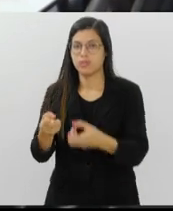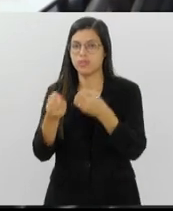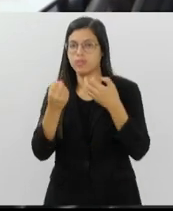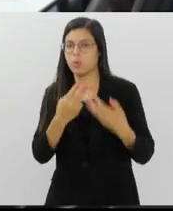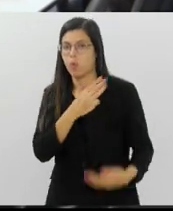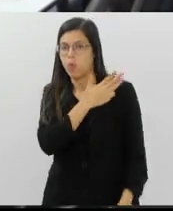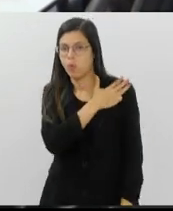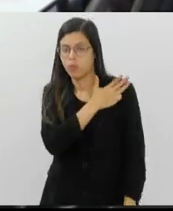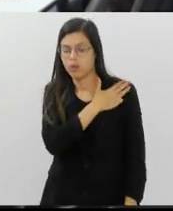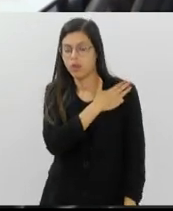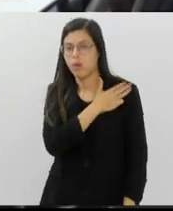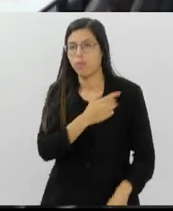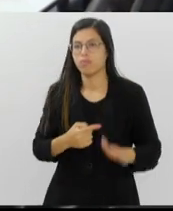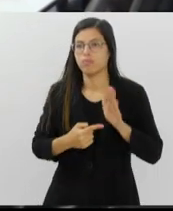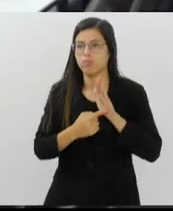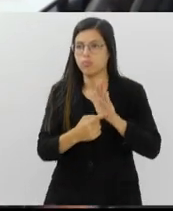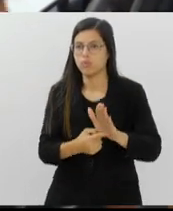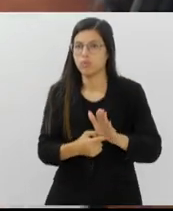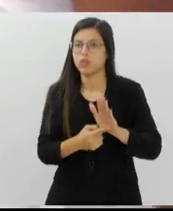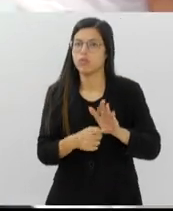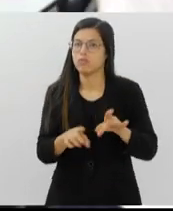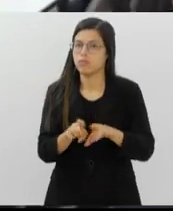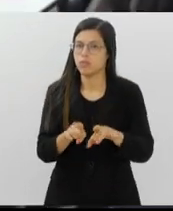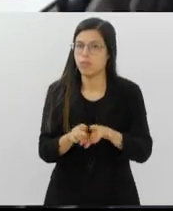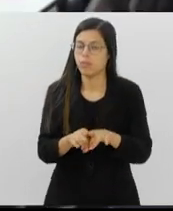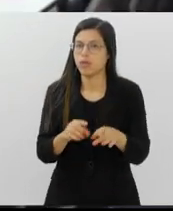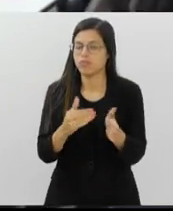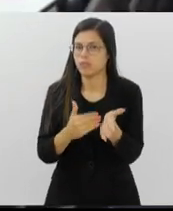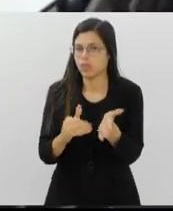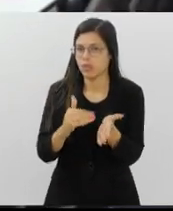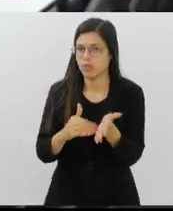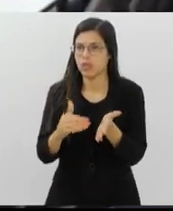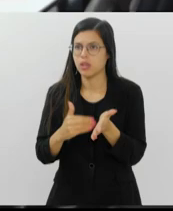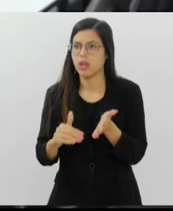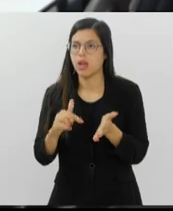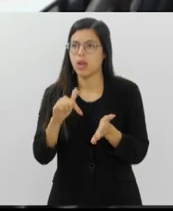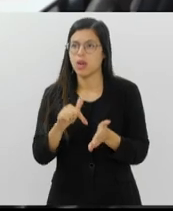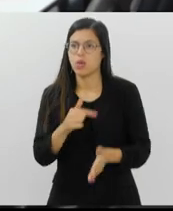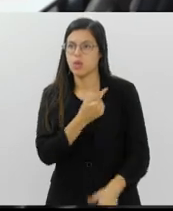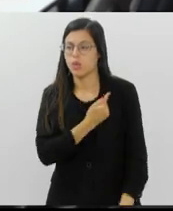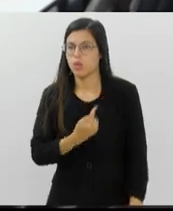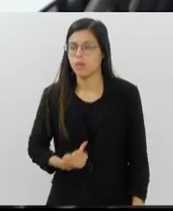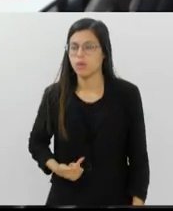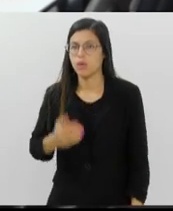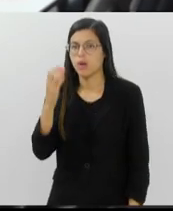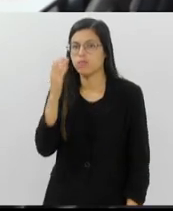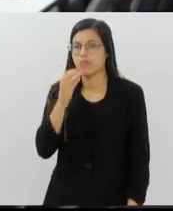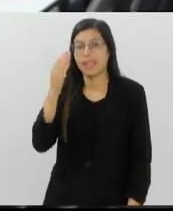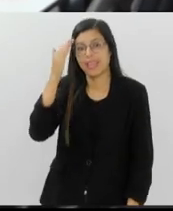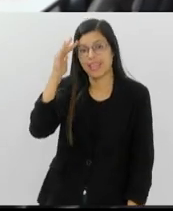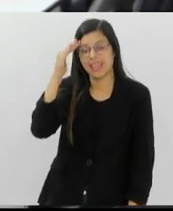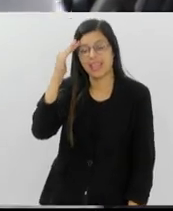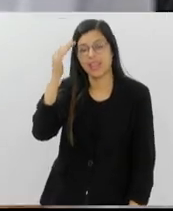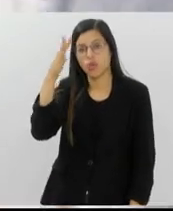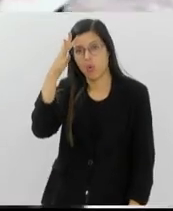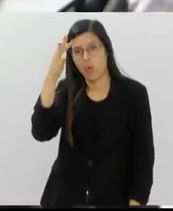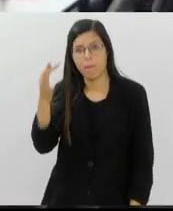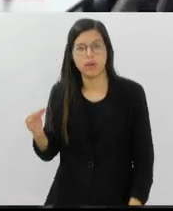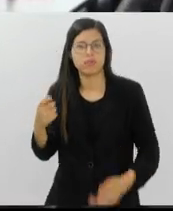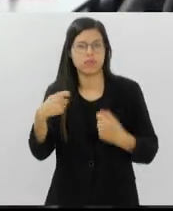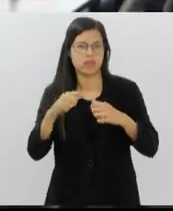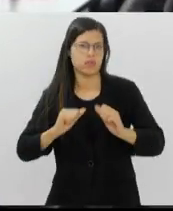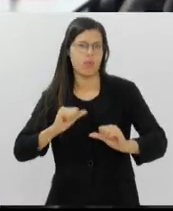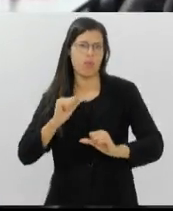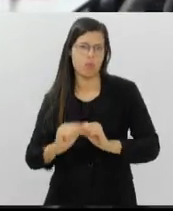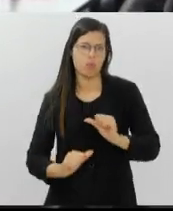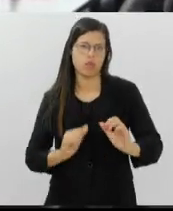da sensibilidade do secretário de Polícia Militar, Coronel Menezes, e do governador Cláudio Castro, do entendimento da necessidade da mudança dessa